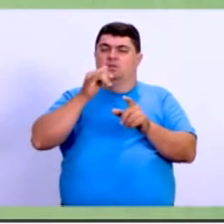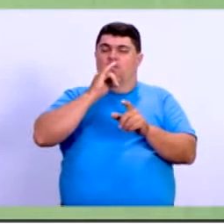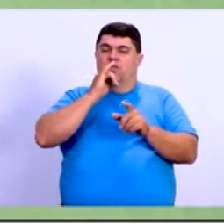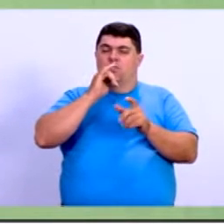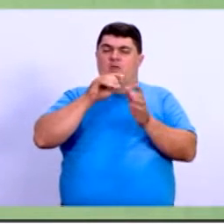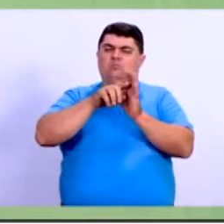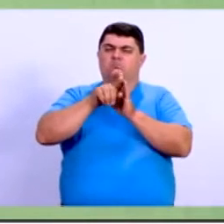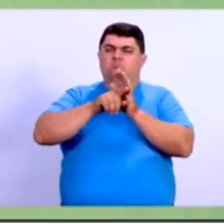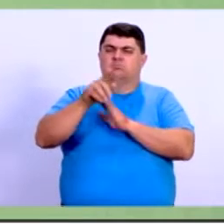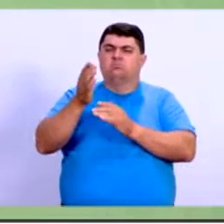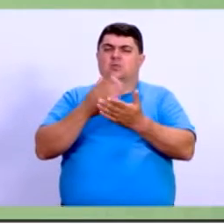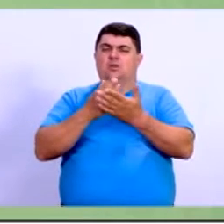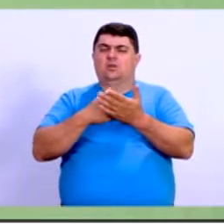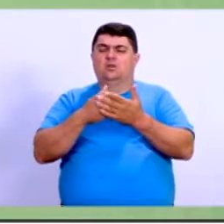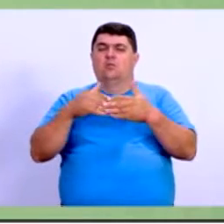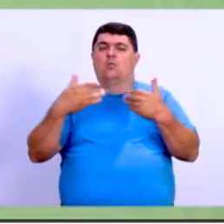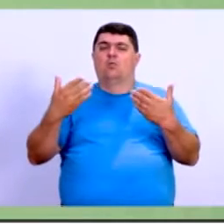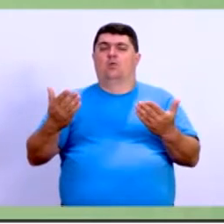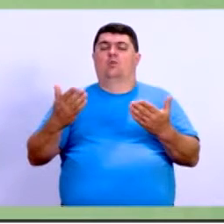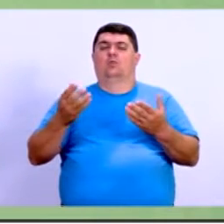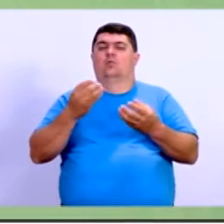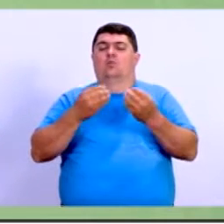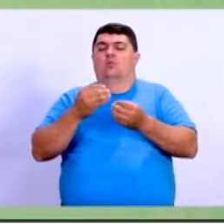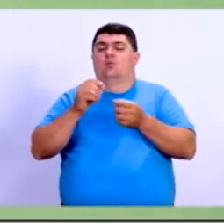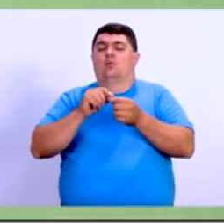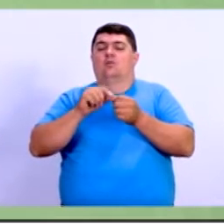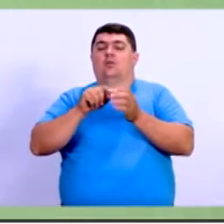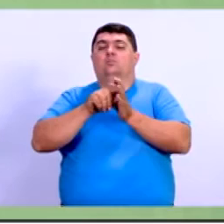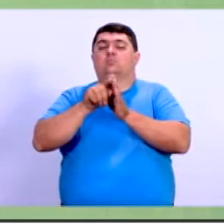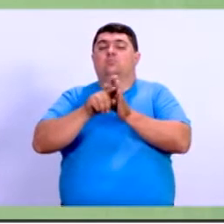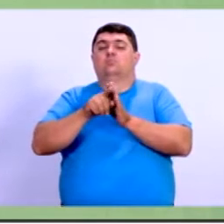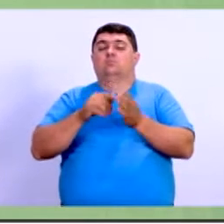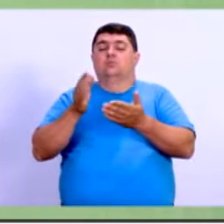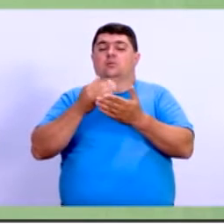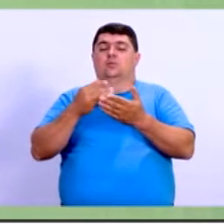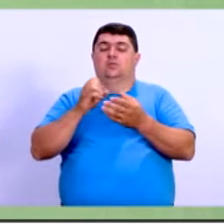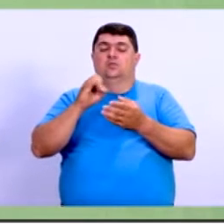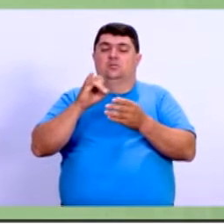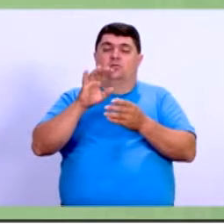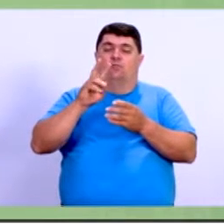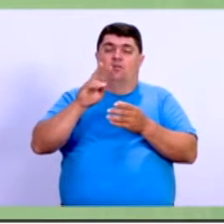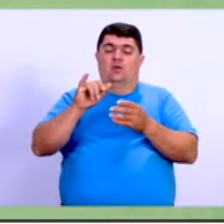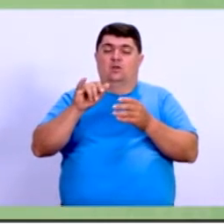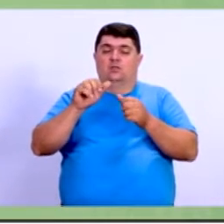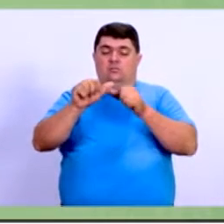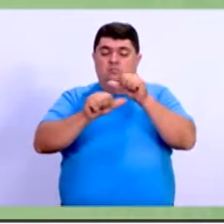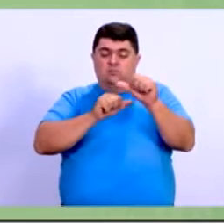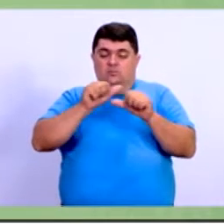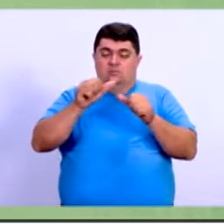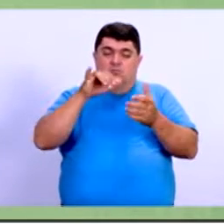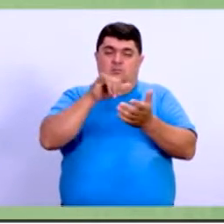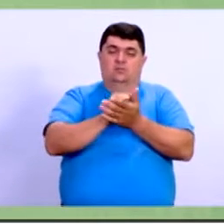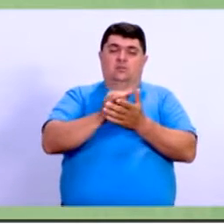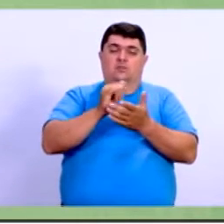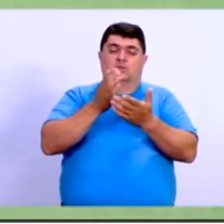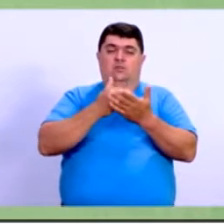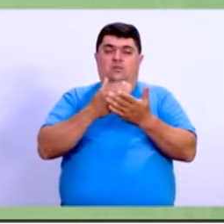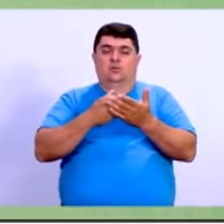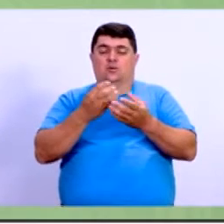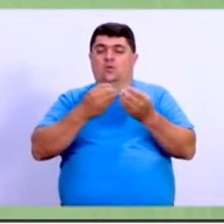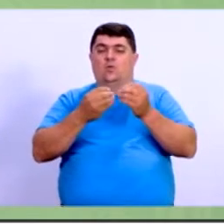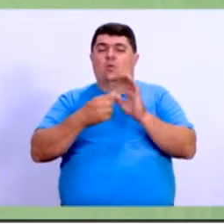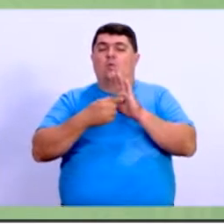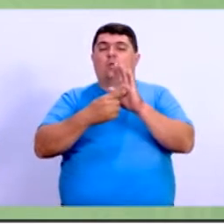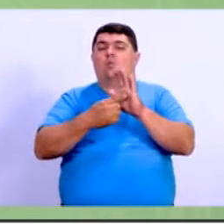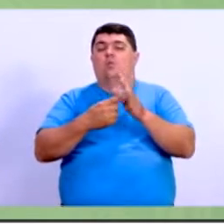tela do sistema? Como é que ele faz a consulta de livros? Se ele for alterar cadastro de livros, como é que o sistema exibe esses dados? Como é que ele